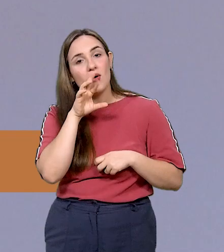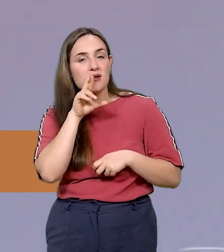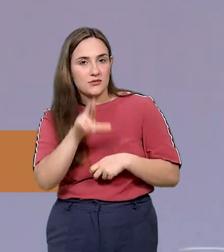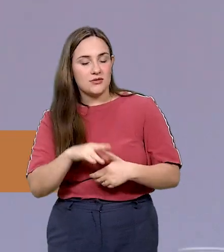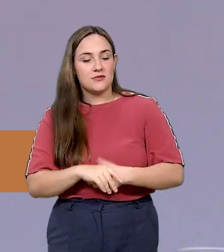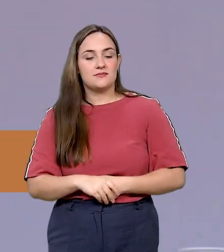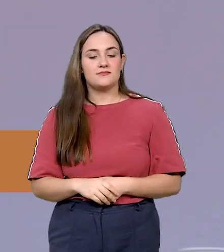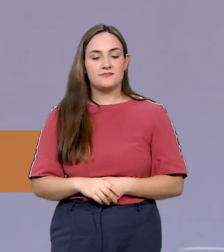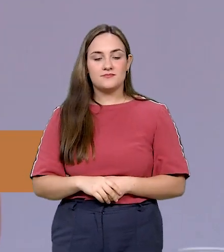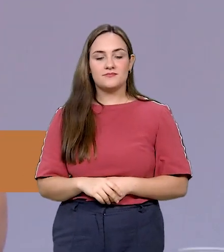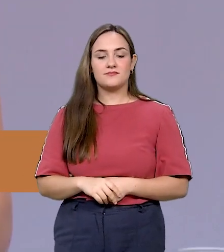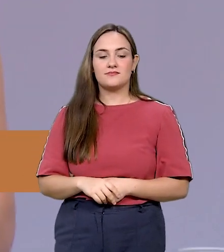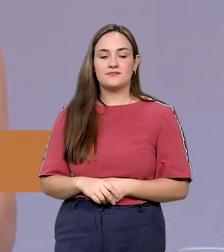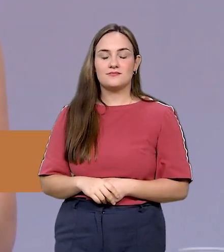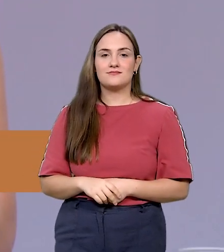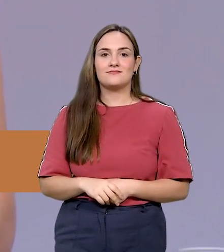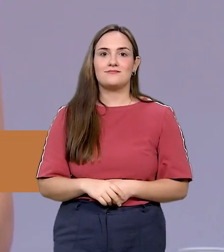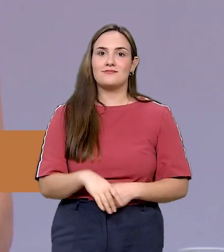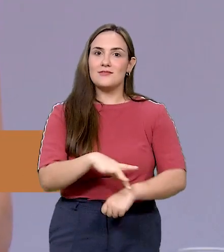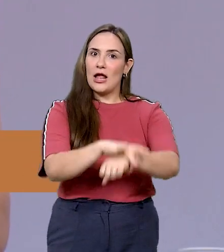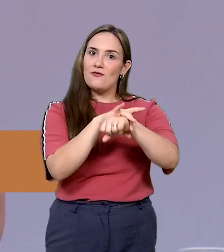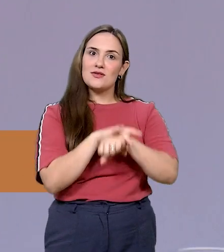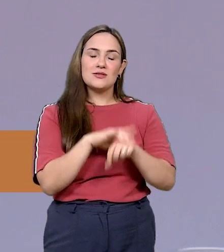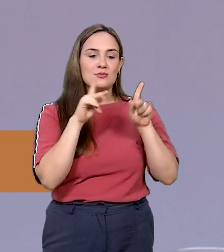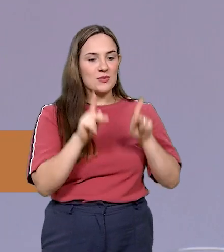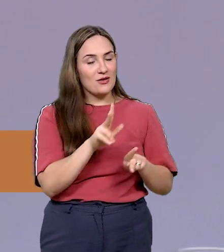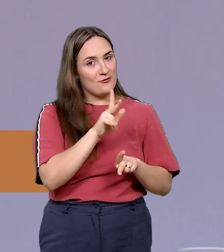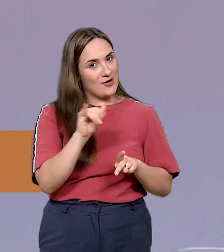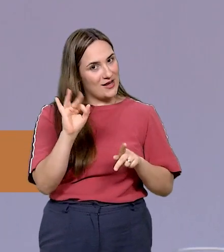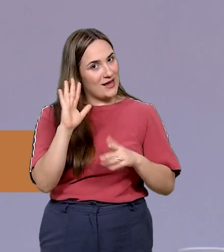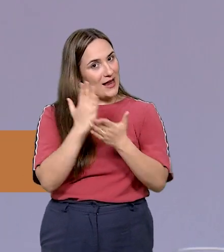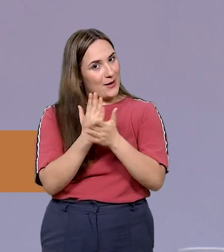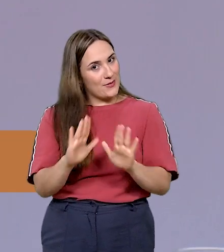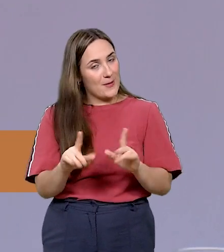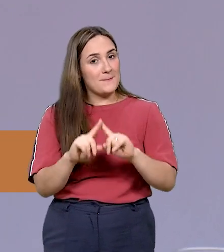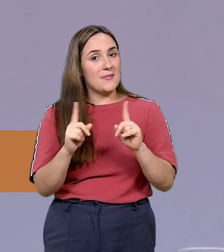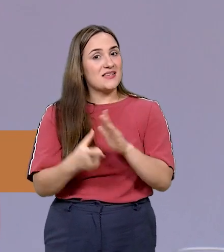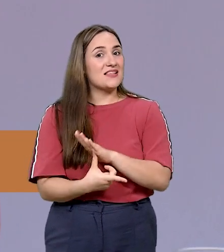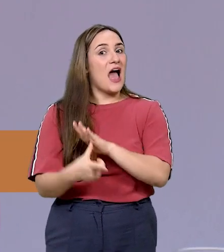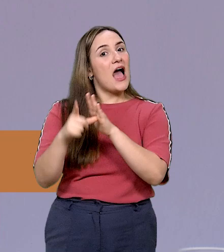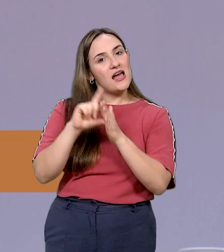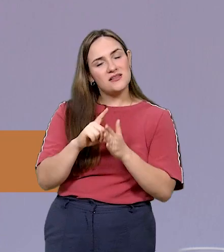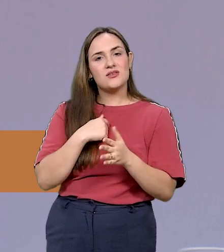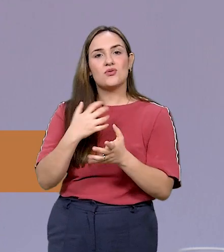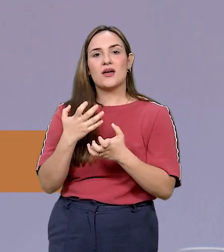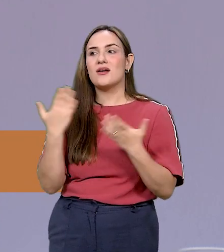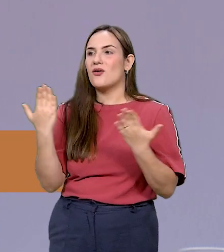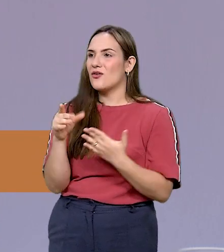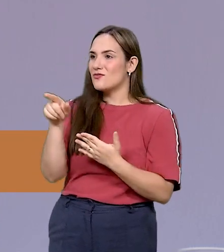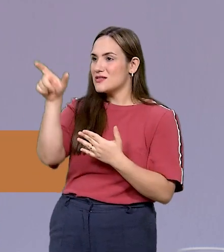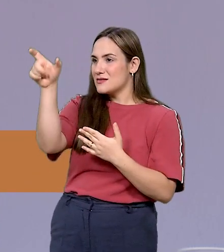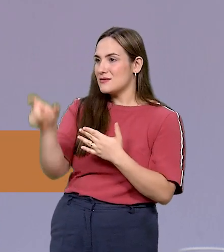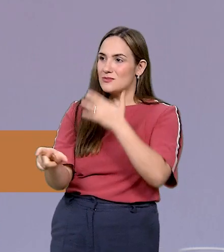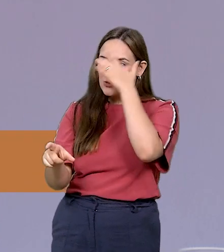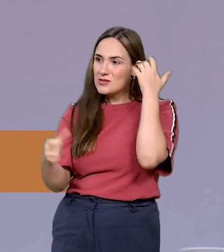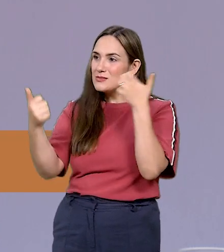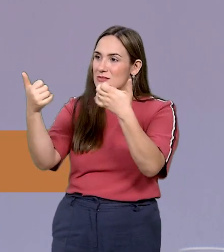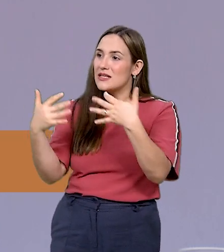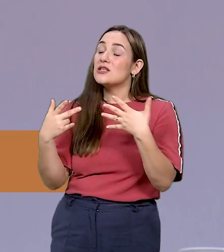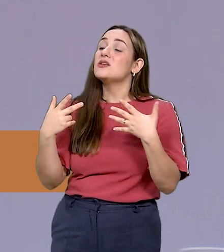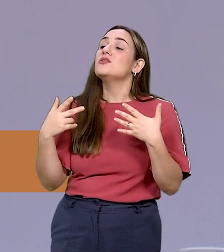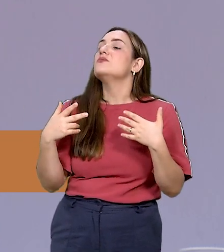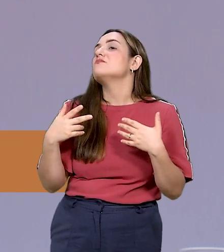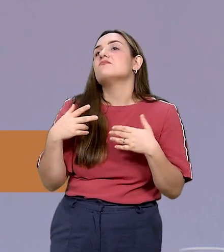bons. O programa Defensoria Explica vai ficando por aqui, mas antes da nossa despedida, eu gostaria que o defensor deixasse suas